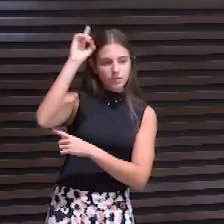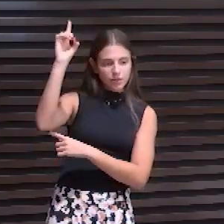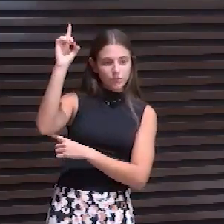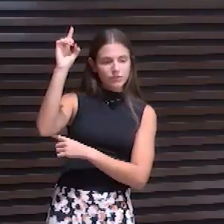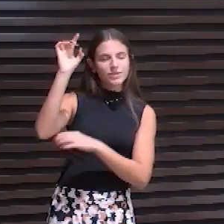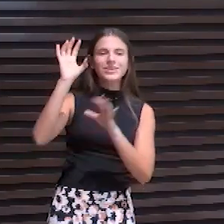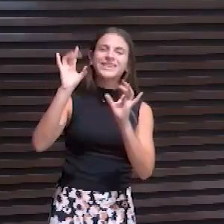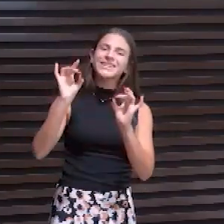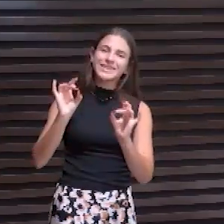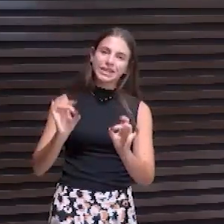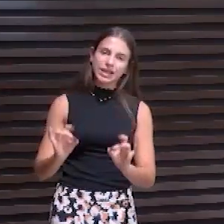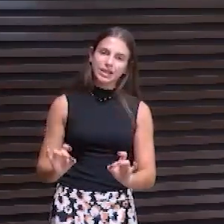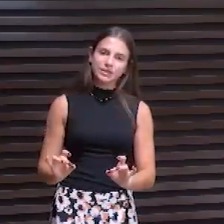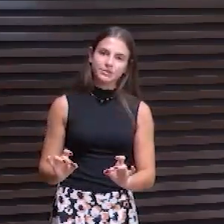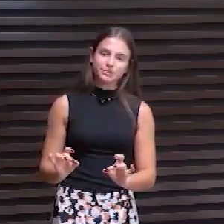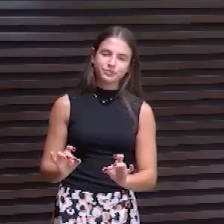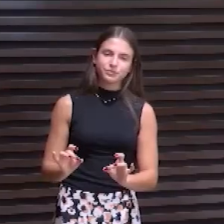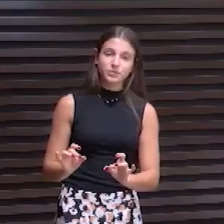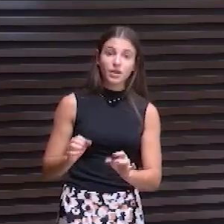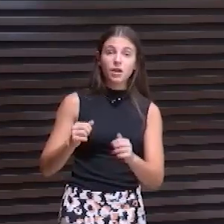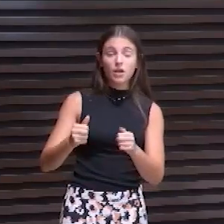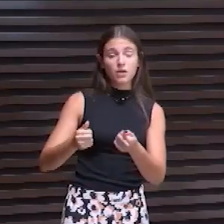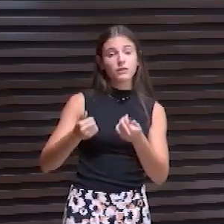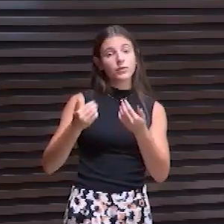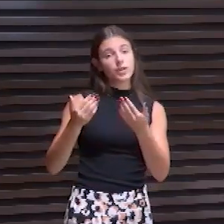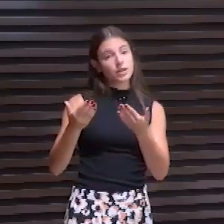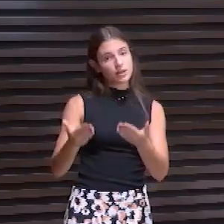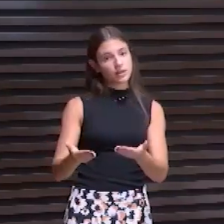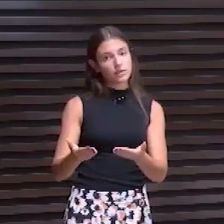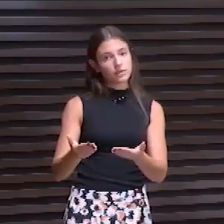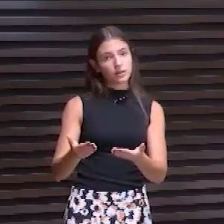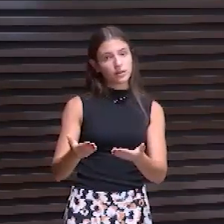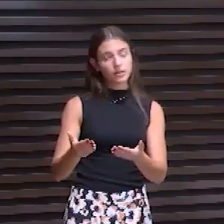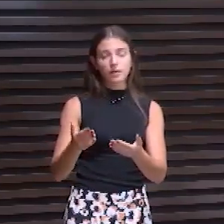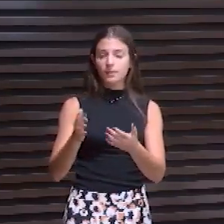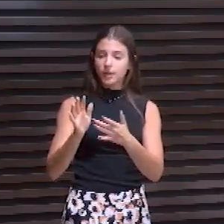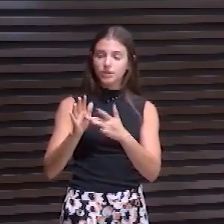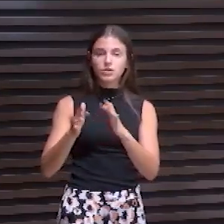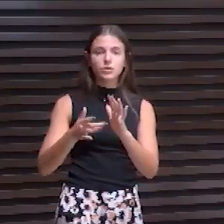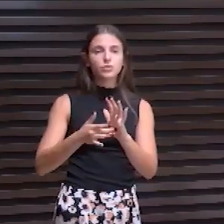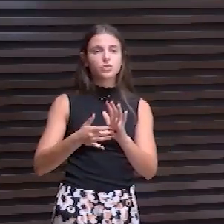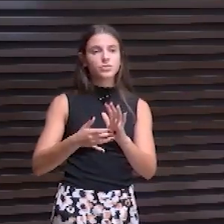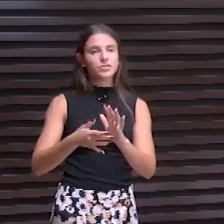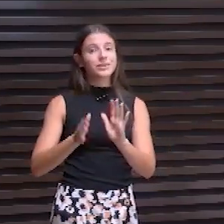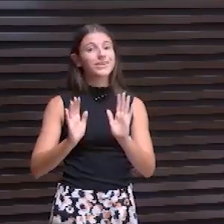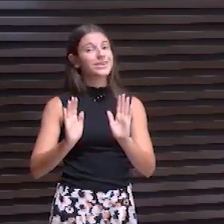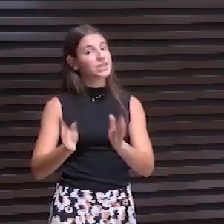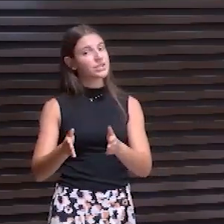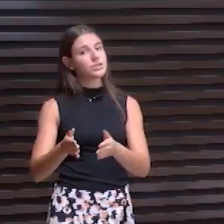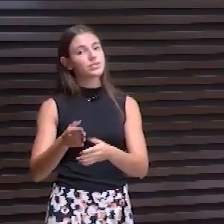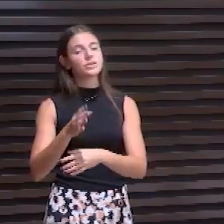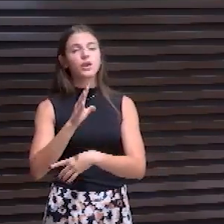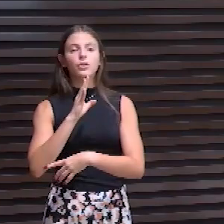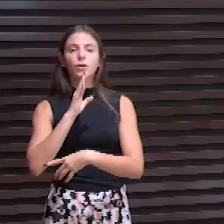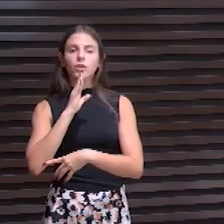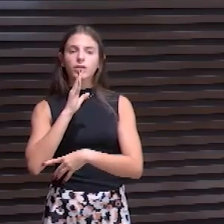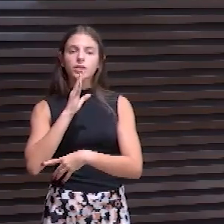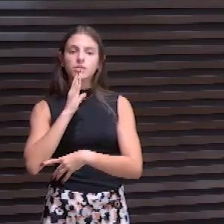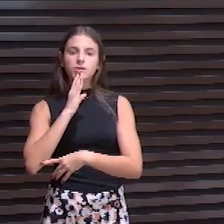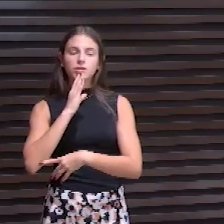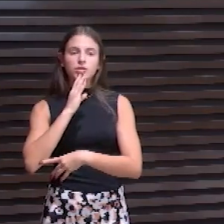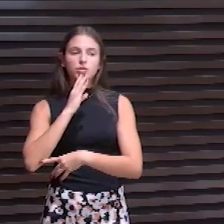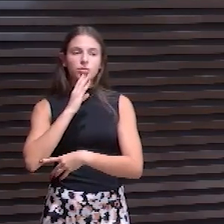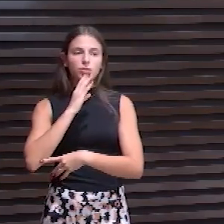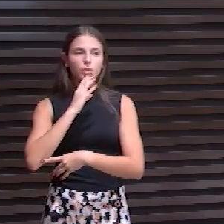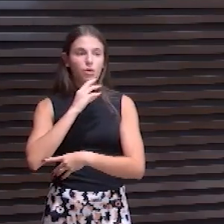detalhes. Foi dado a oportunidade para Jesus, que já estava sendo reconhecido como um mestre entre os